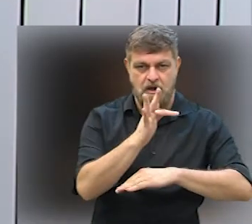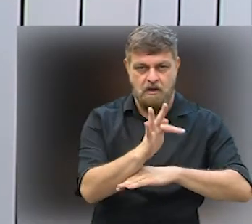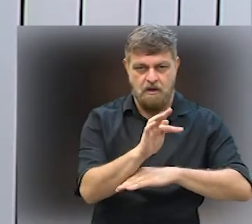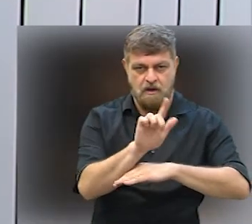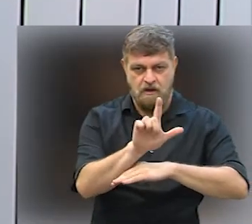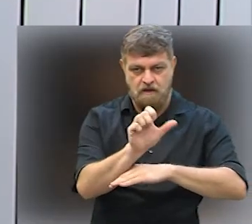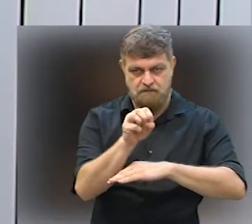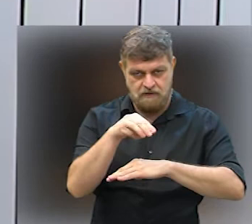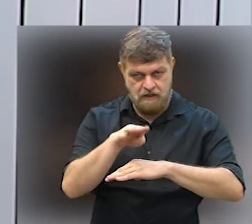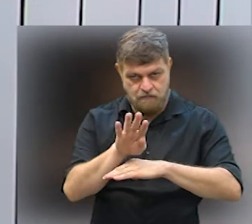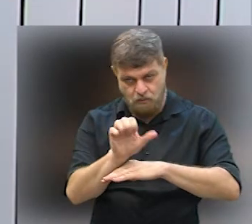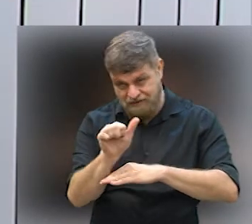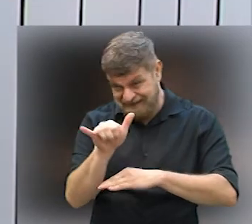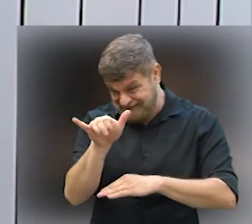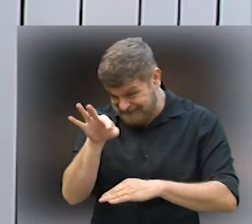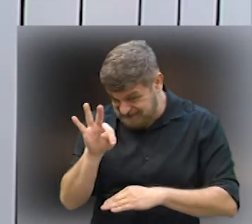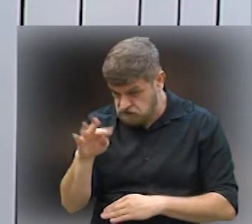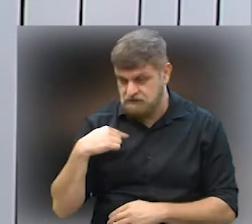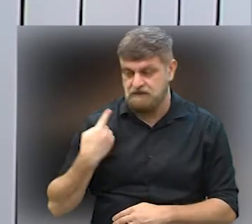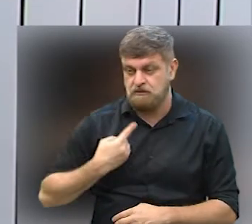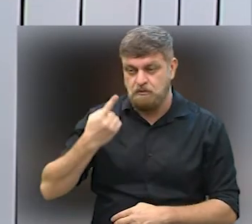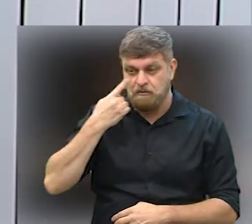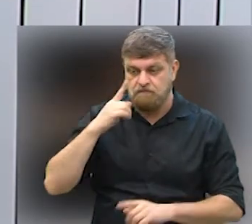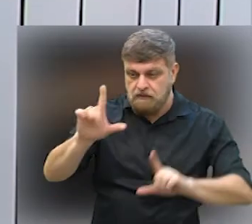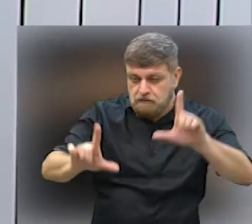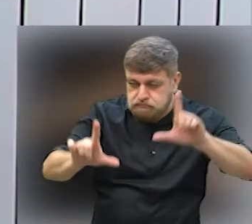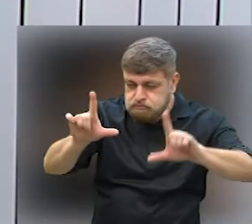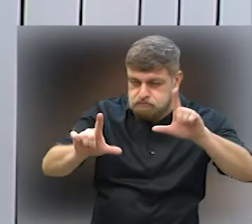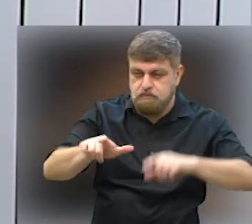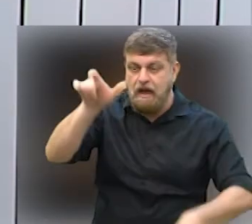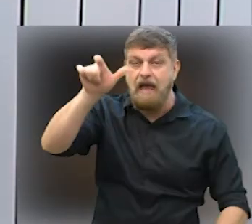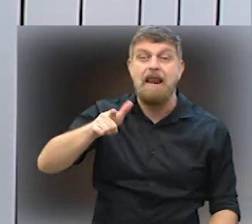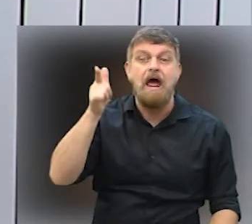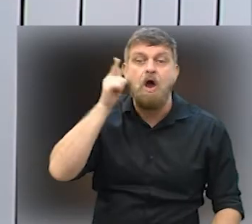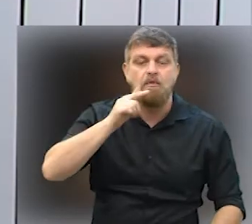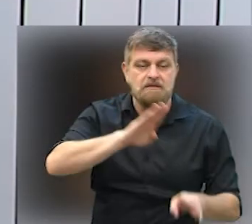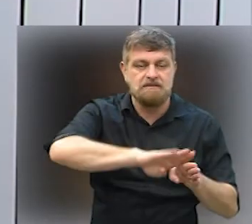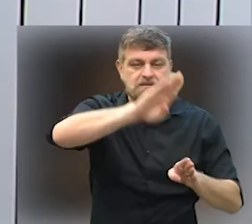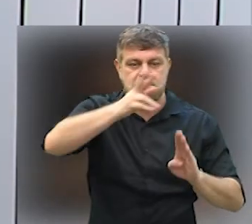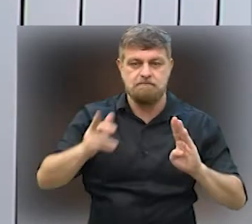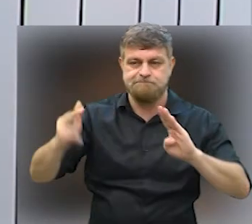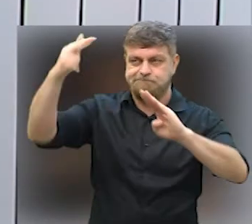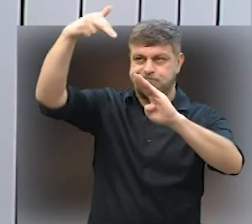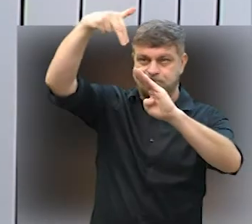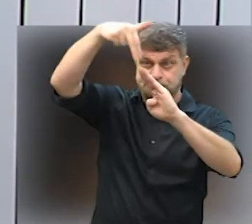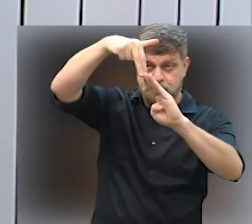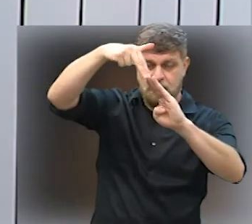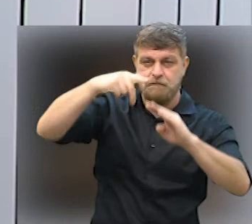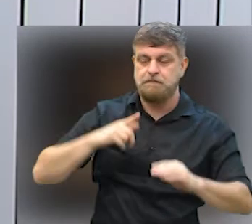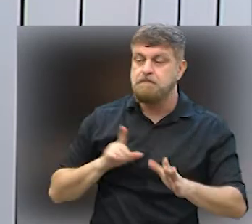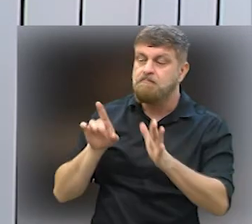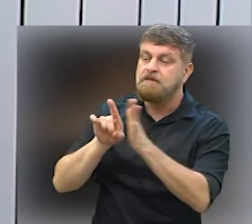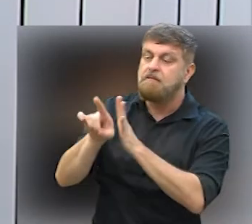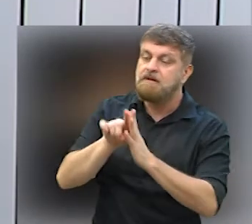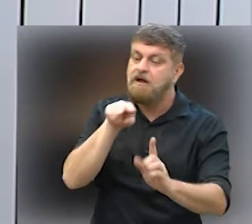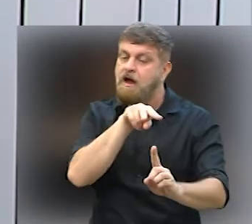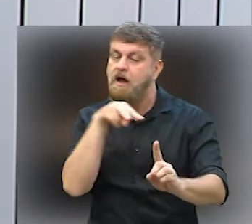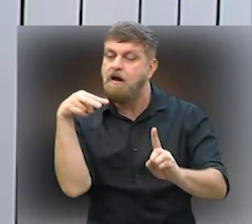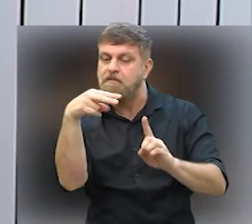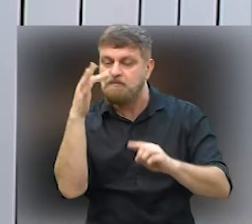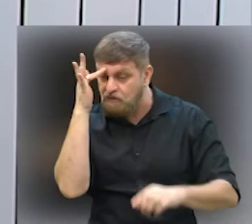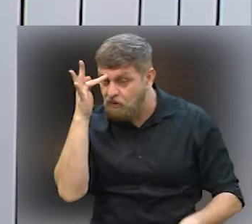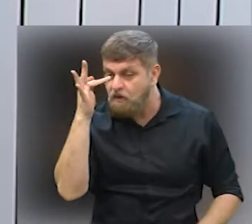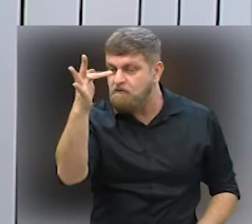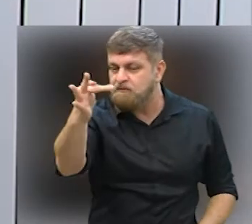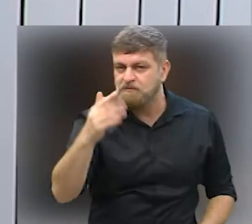Flamboyant, assistindo a Areta. História incrível. E agora que ela já atingiu o topo do Everest, quais são as perspectivas